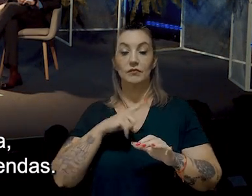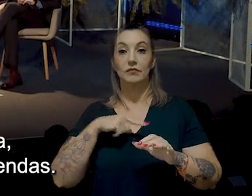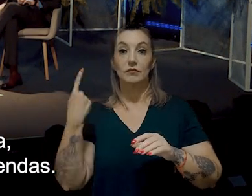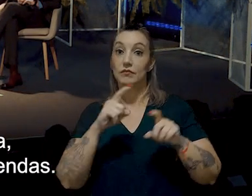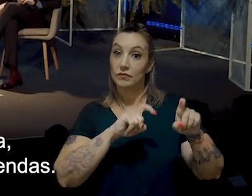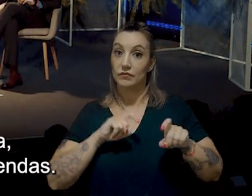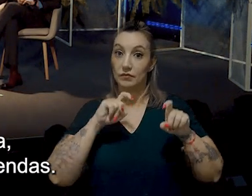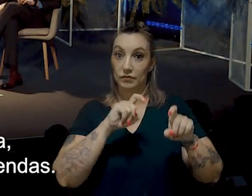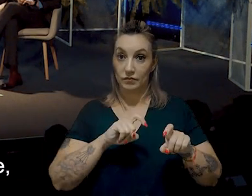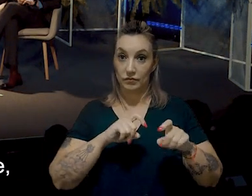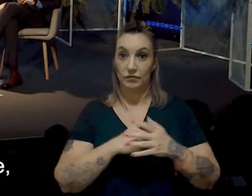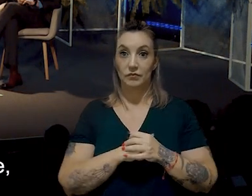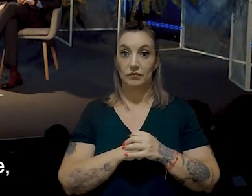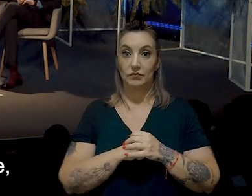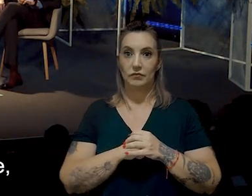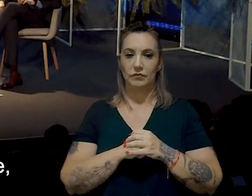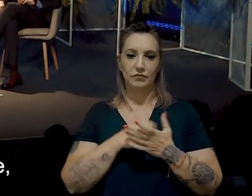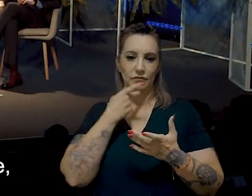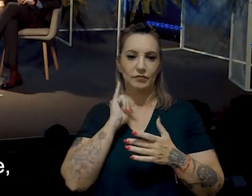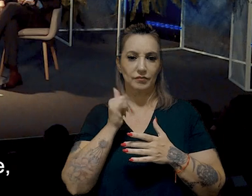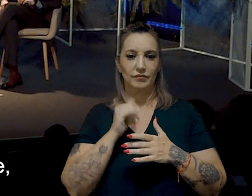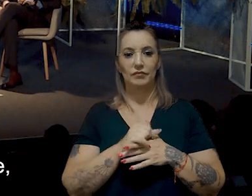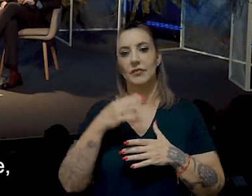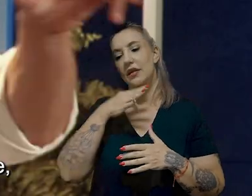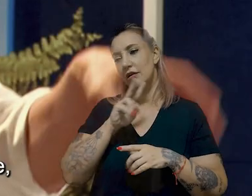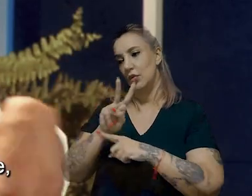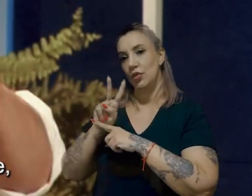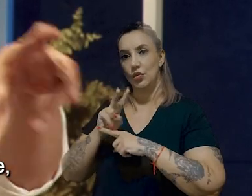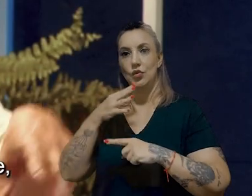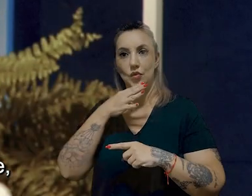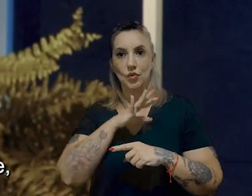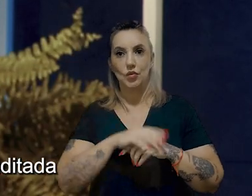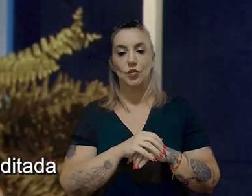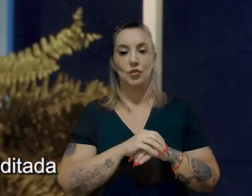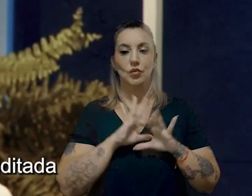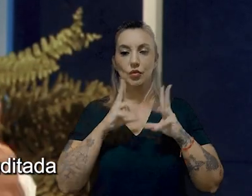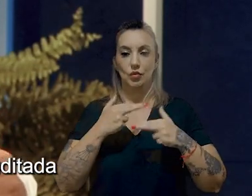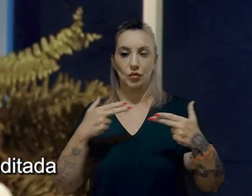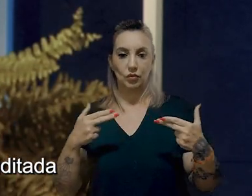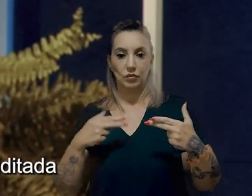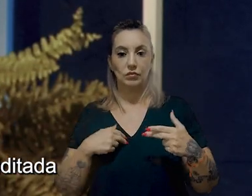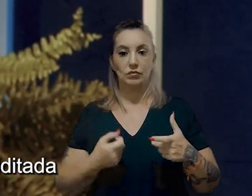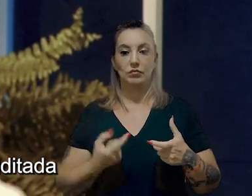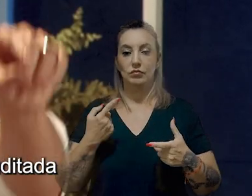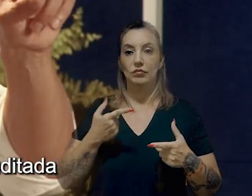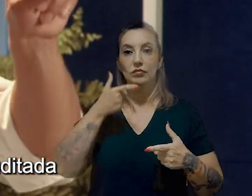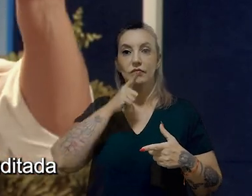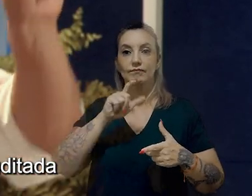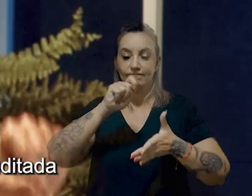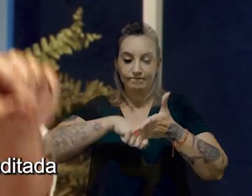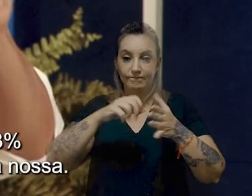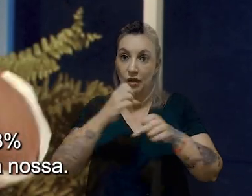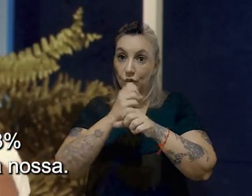não só nós temos as nossas fazendas acho que como foi falado a gente gerencia E aí obviamente tudo que tá ali de alguma forma a gente